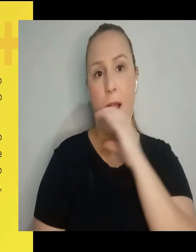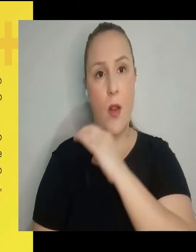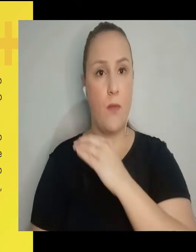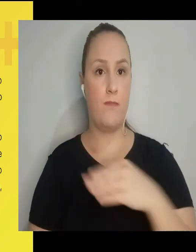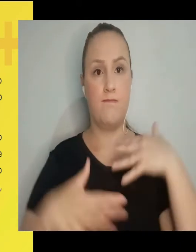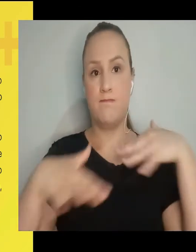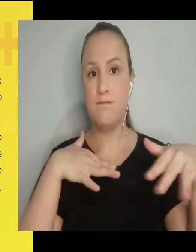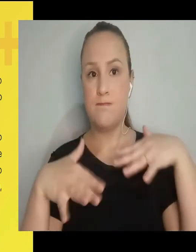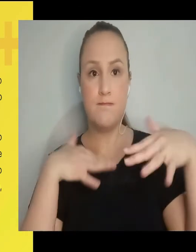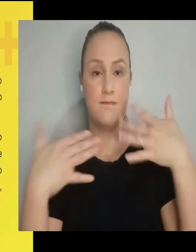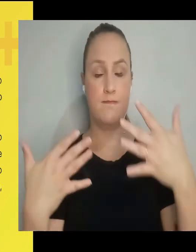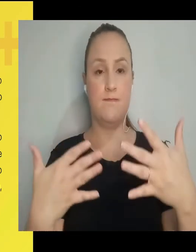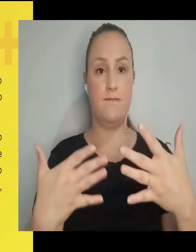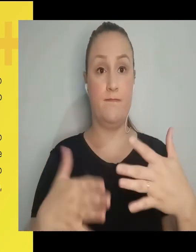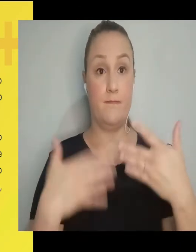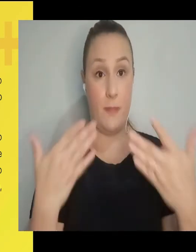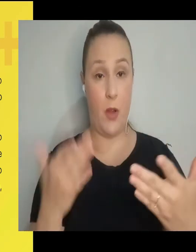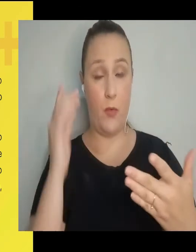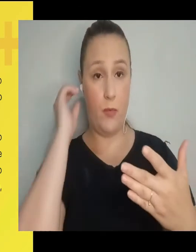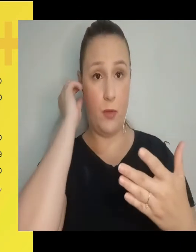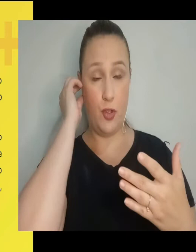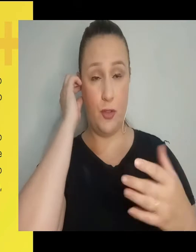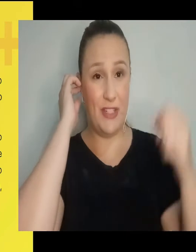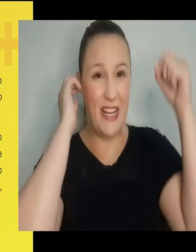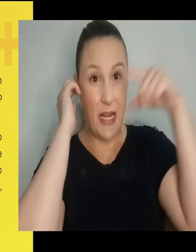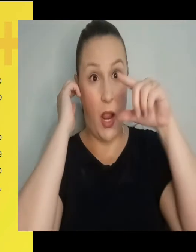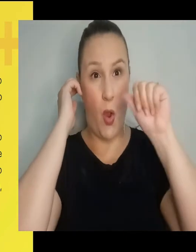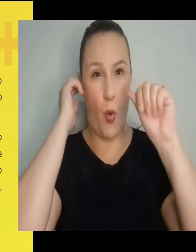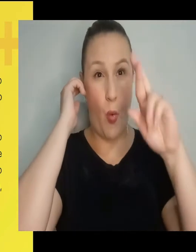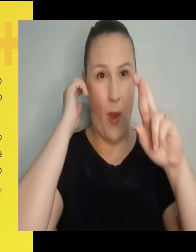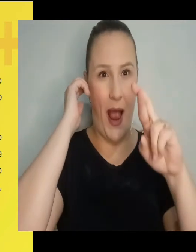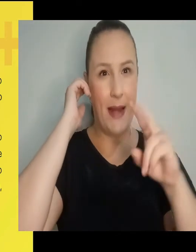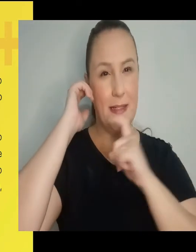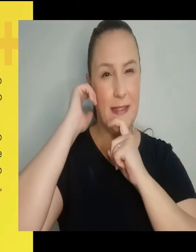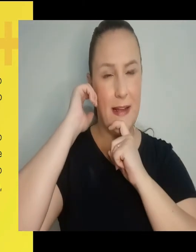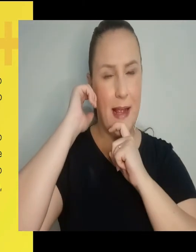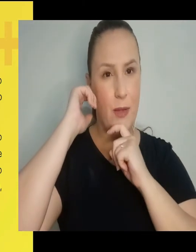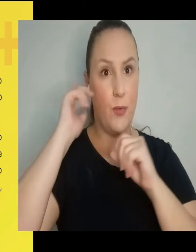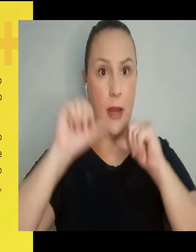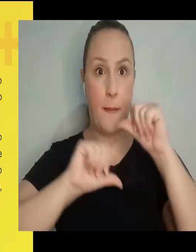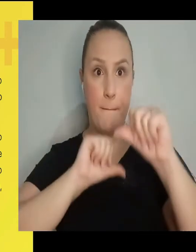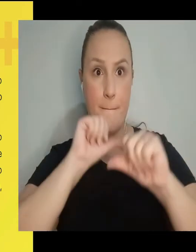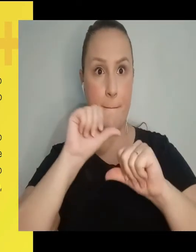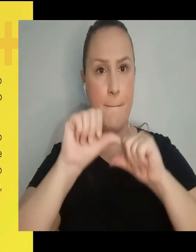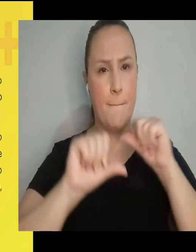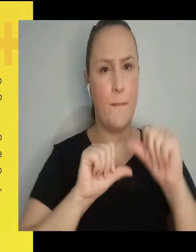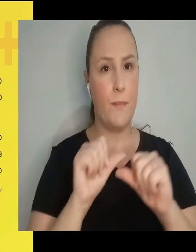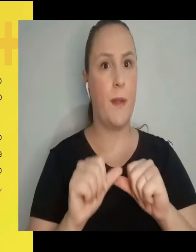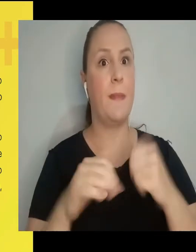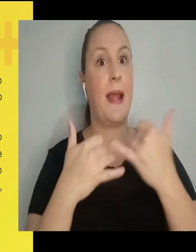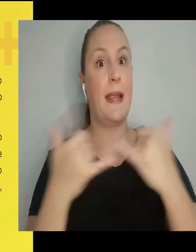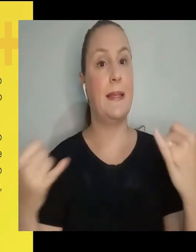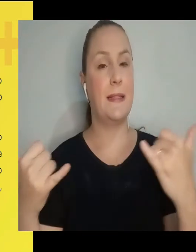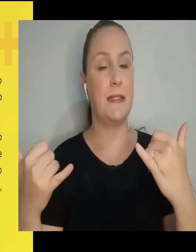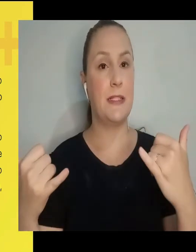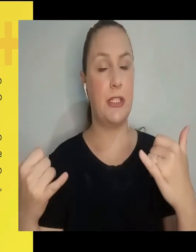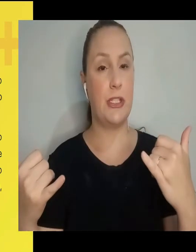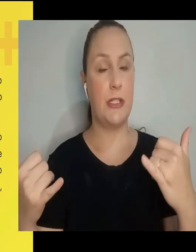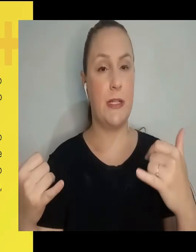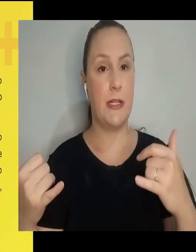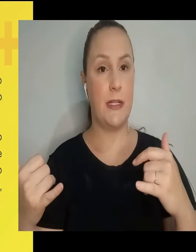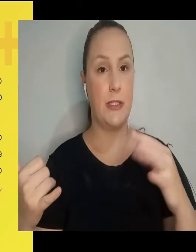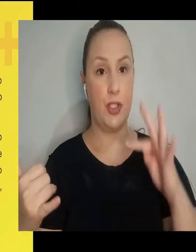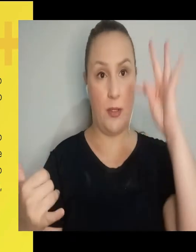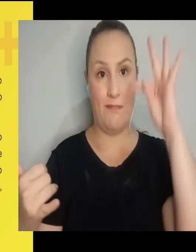luz, som, calor, movimento. Então, quando a gente liga o ar-condicionado, é transformado, então,